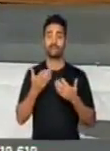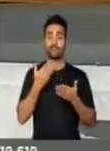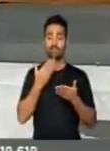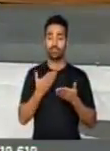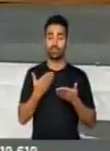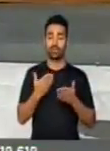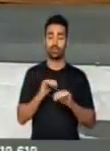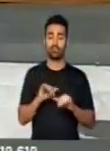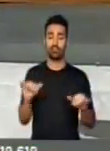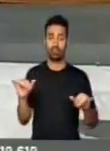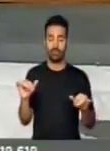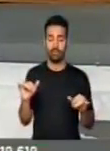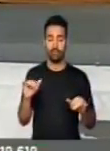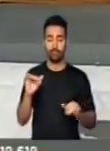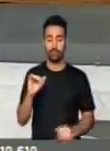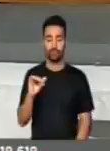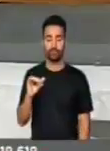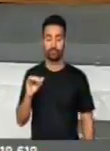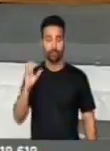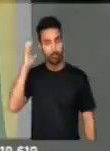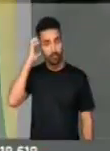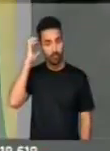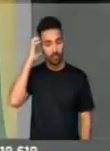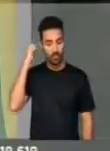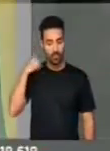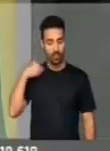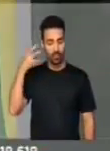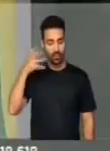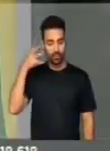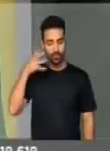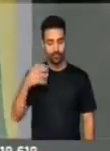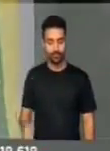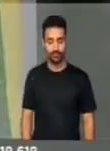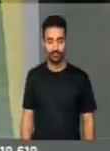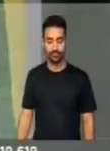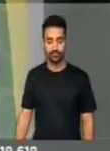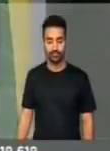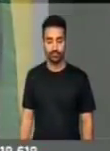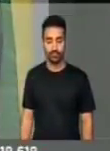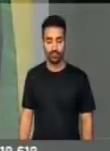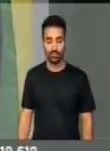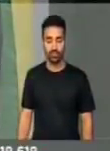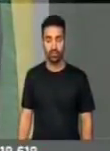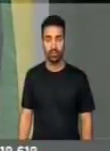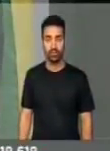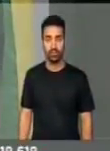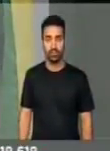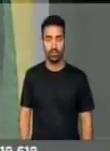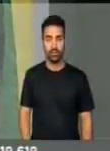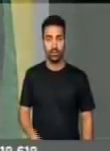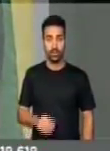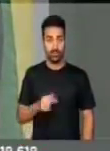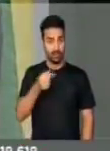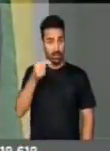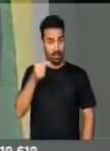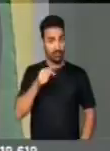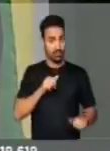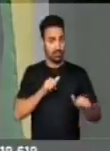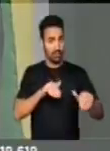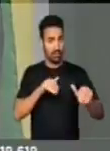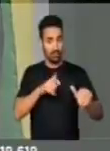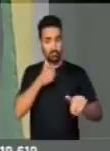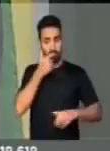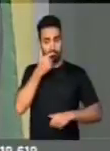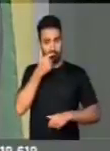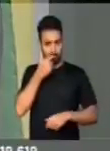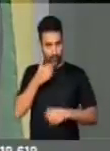comunicação desta casa, na Voz do Brasil, meu pronunciamento. Quero lembrar que o 7 de setembro se aproxima e que